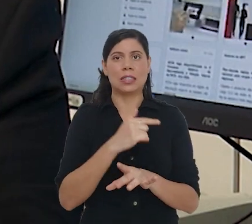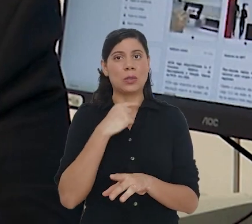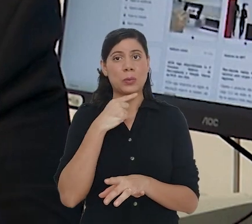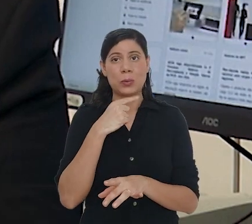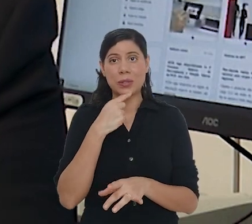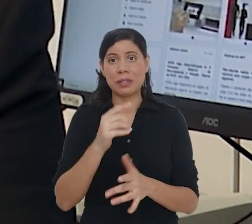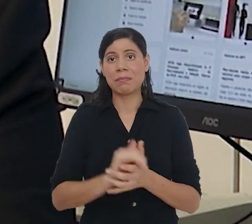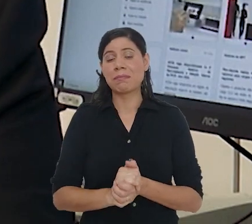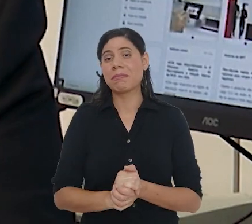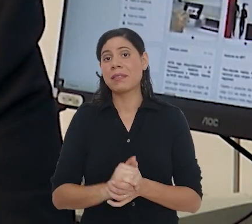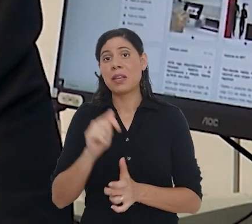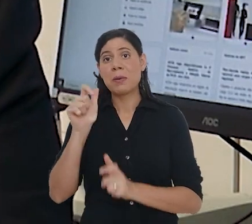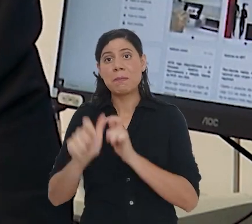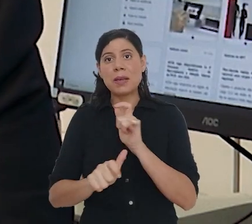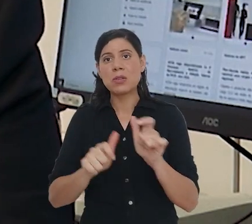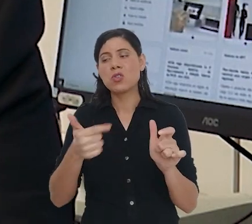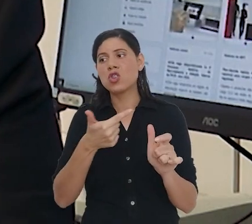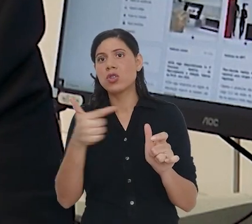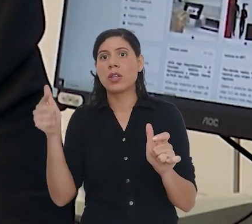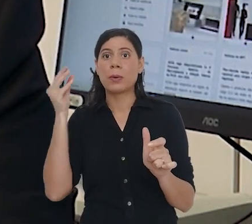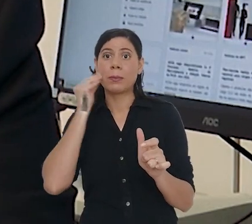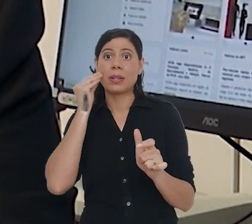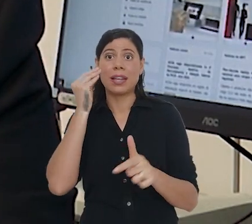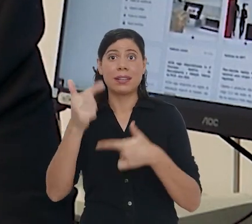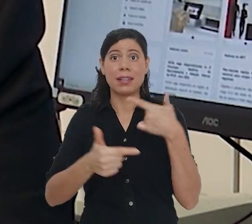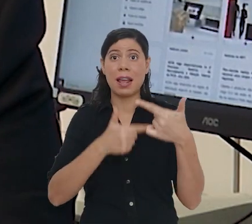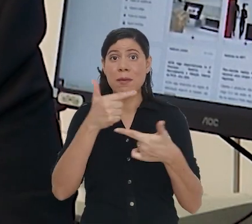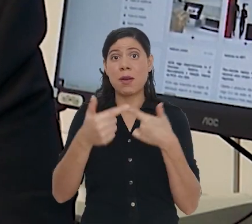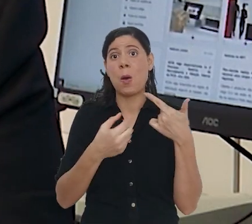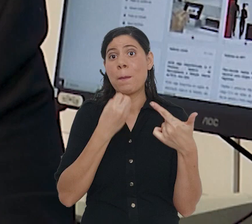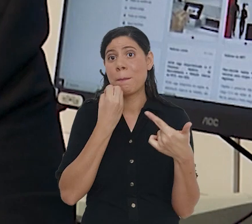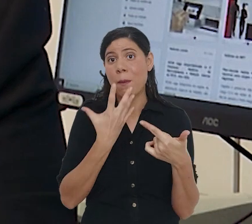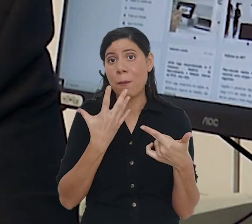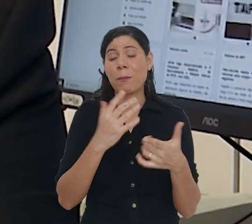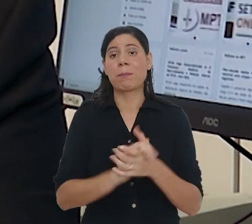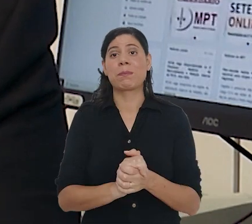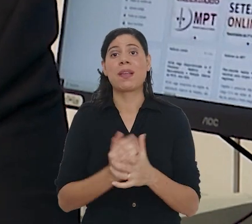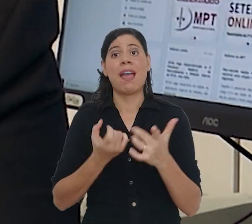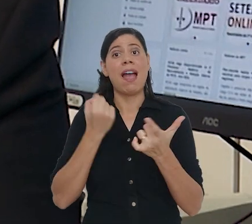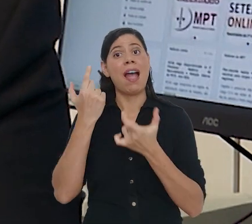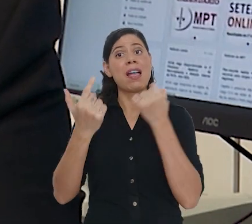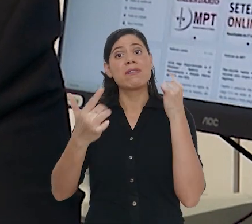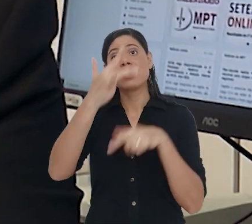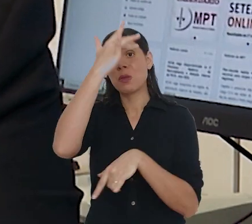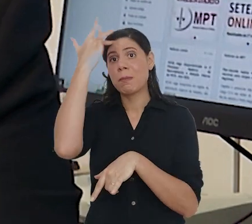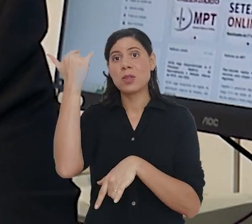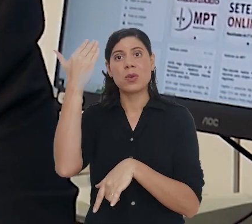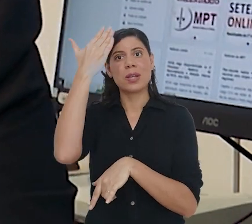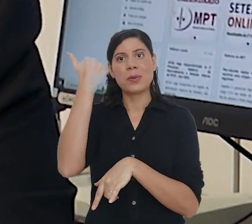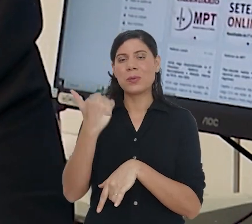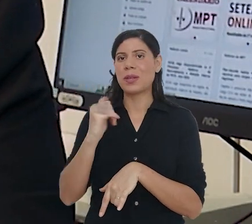São pessoas que não tiveram acesso a boas oportunidades de trabalho, muitas vezes. Pessoas que não têm